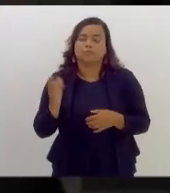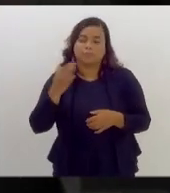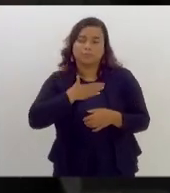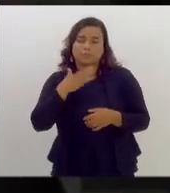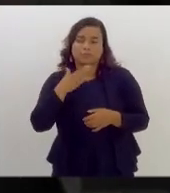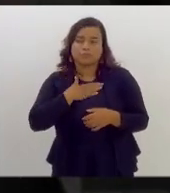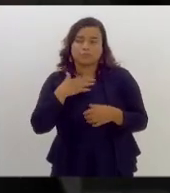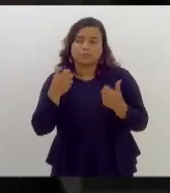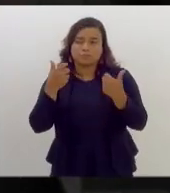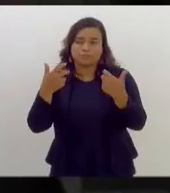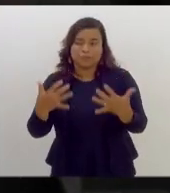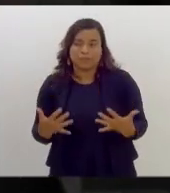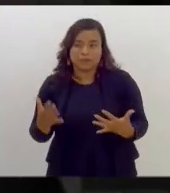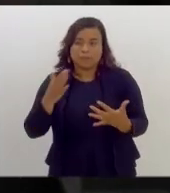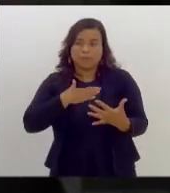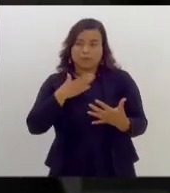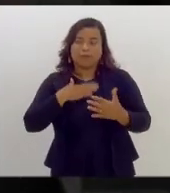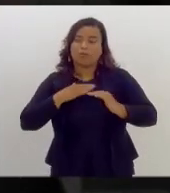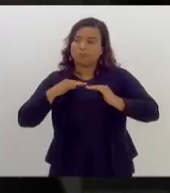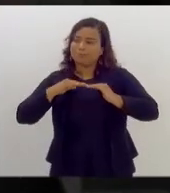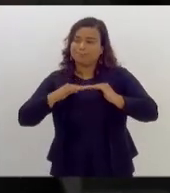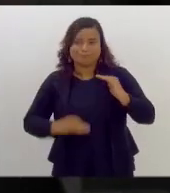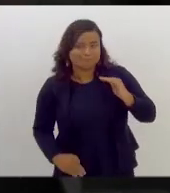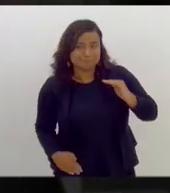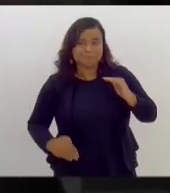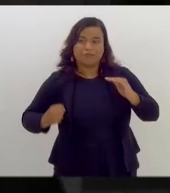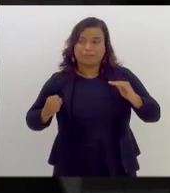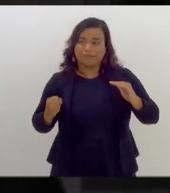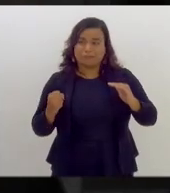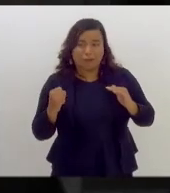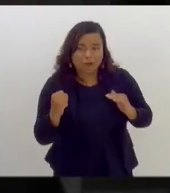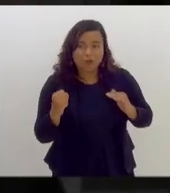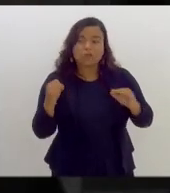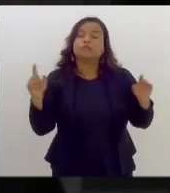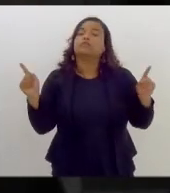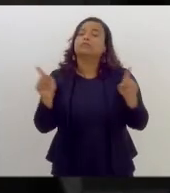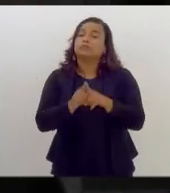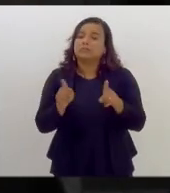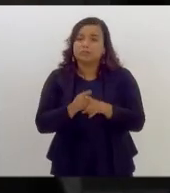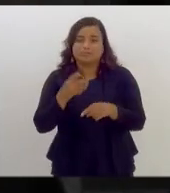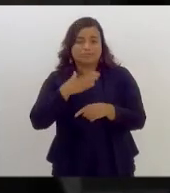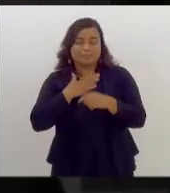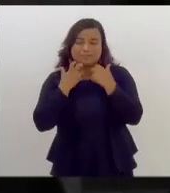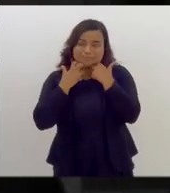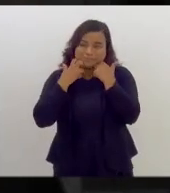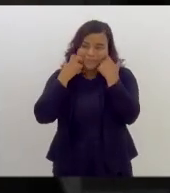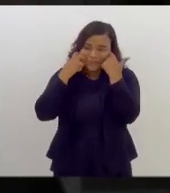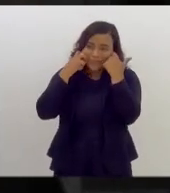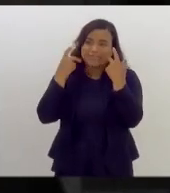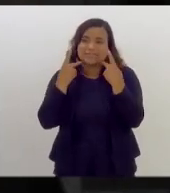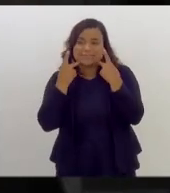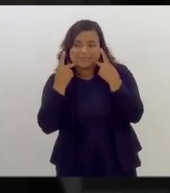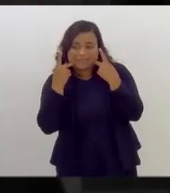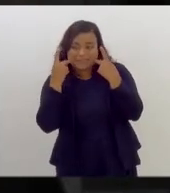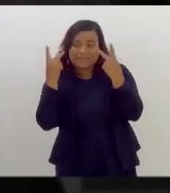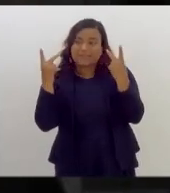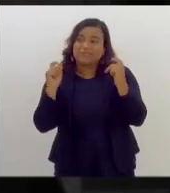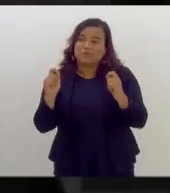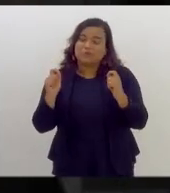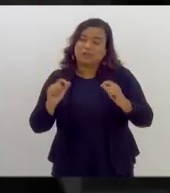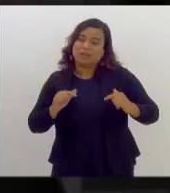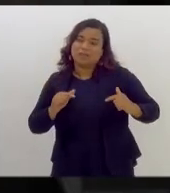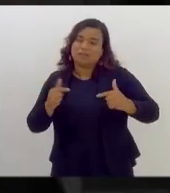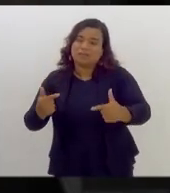minha discordância, profunda discordância, mas também o meu constrangimento com a